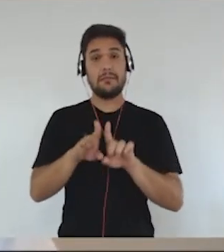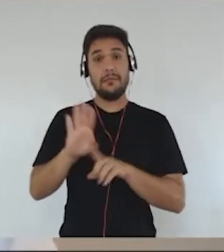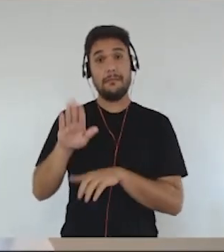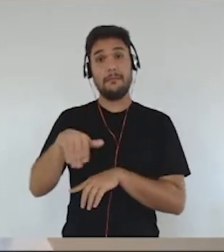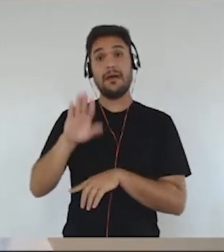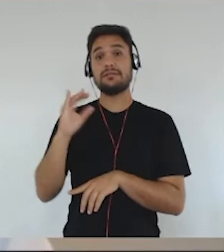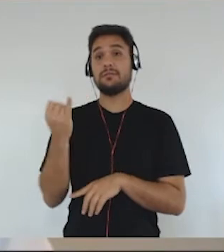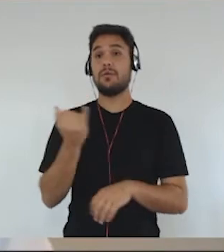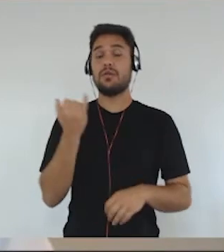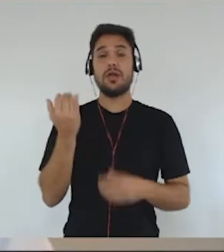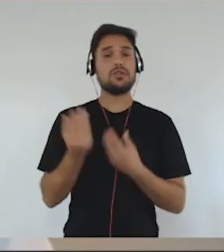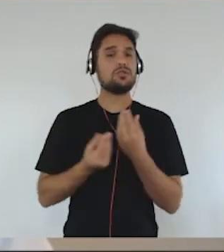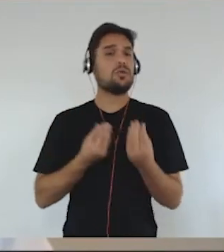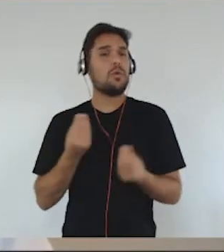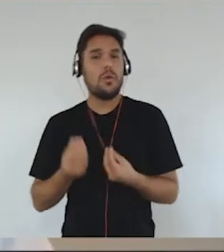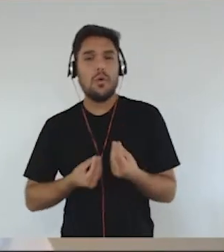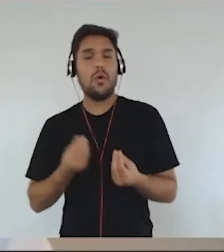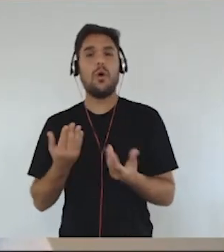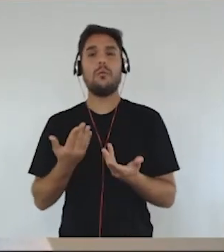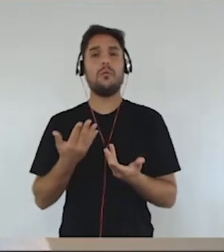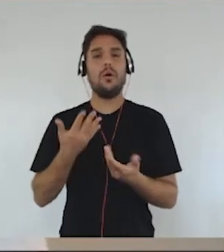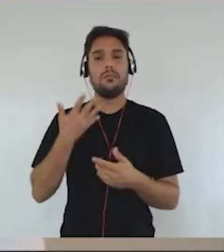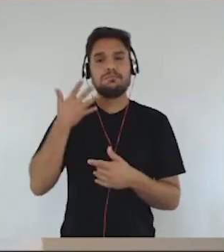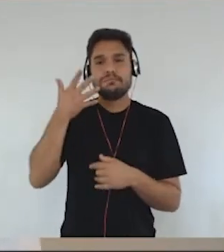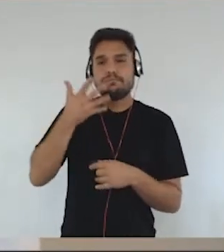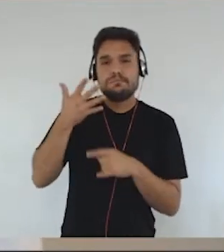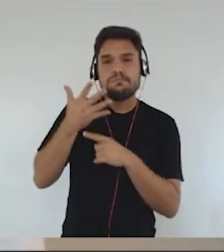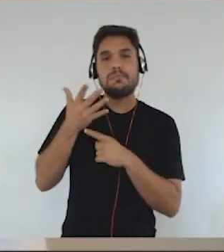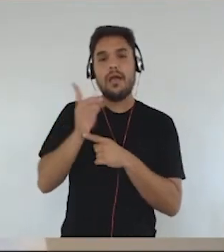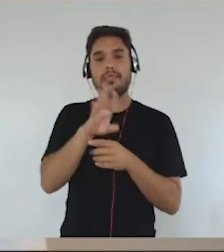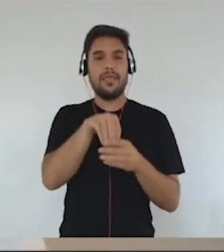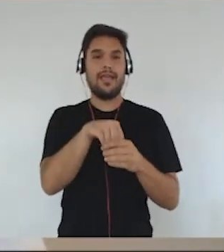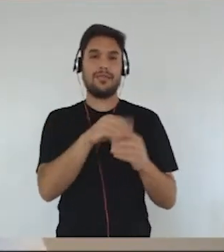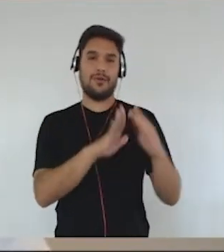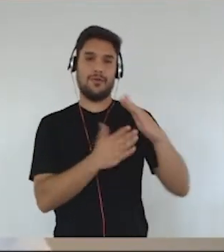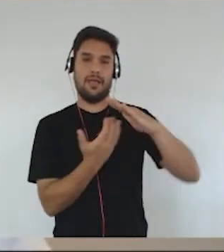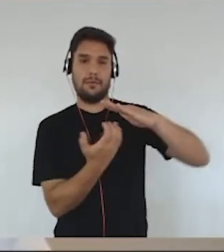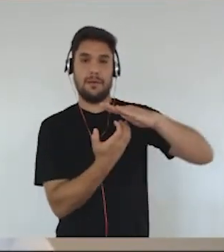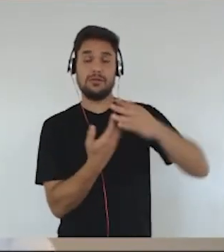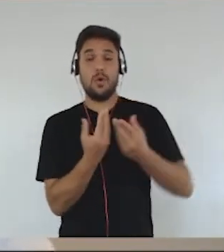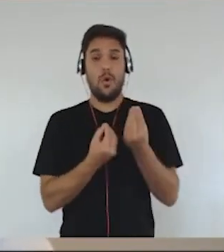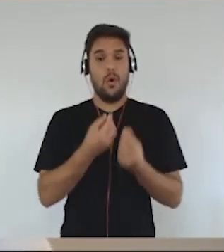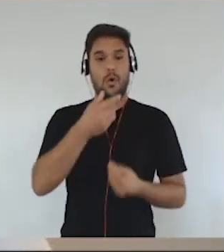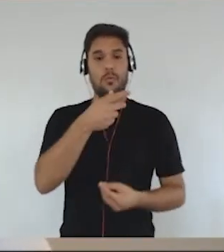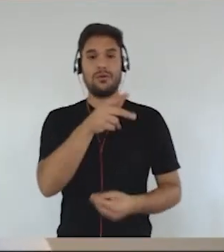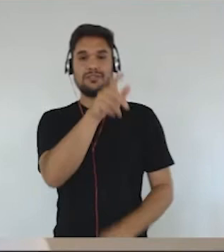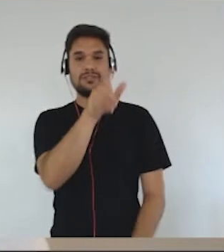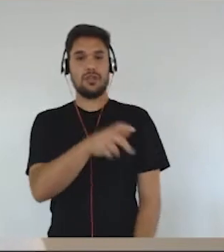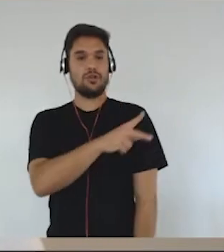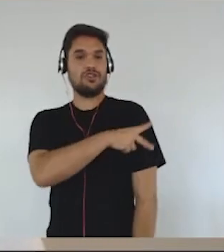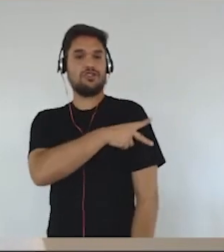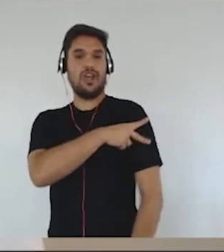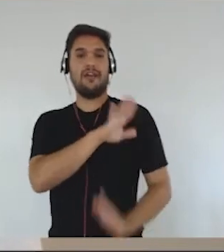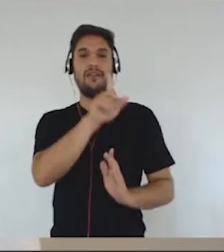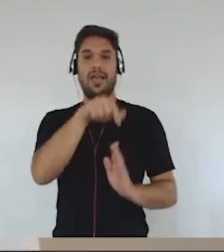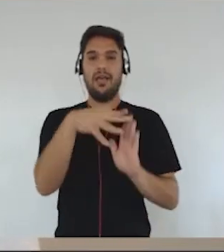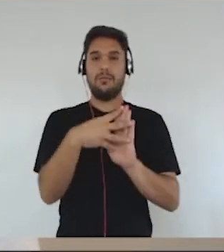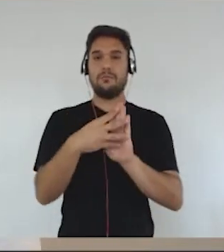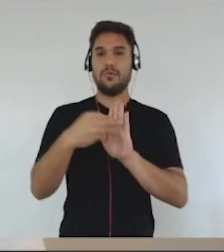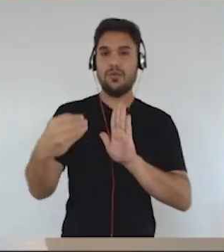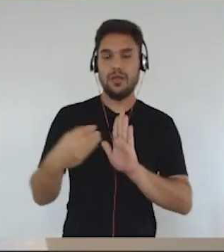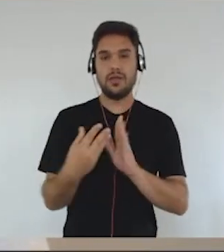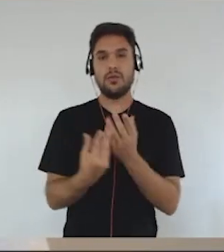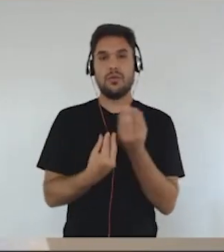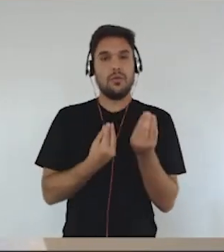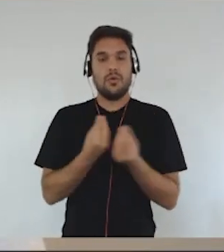isso, como a fala é conduzida dentro da organização, como o seu chefe te dá o exemplo, como o seu